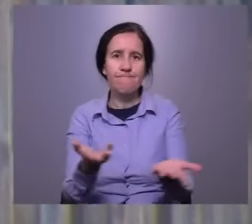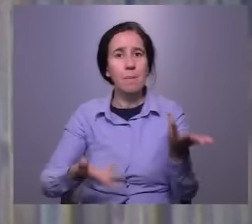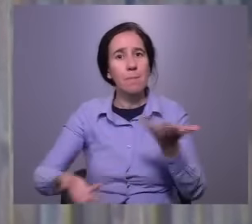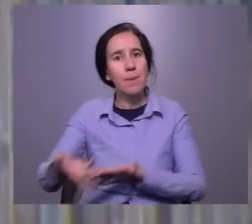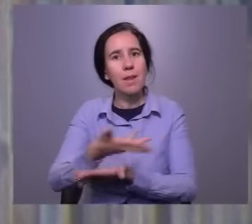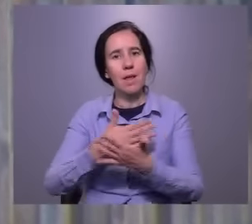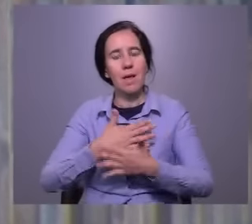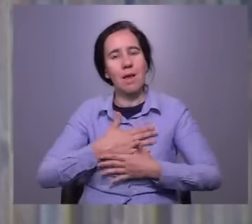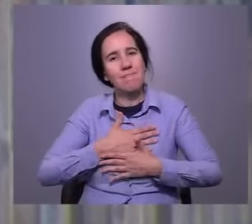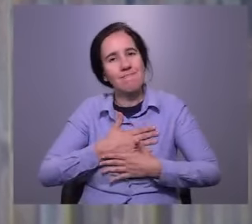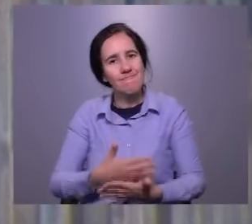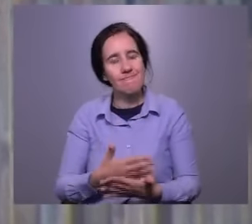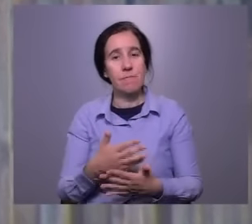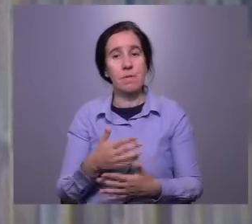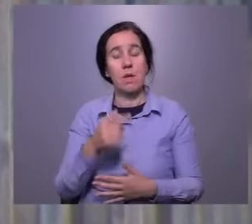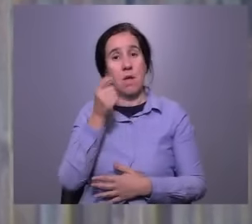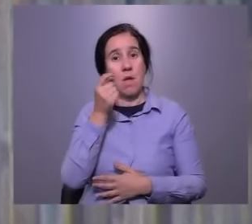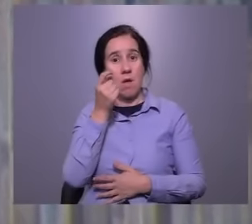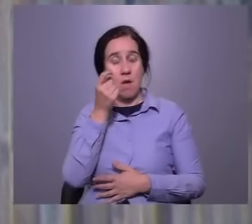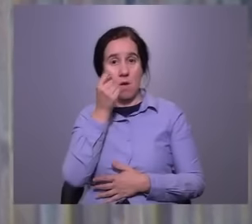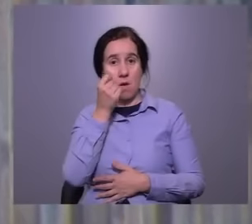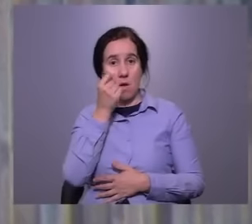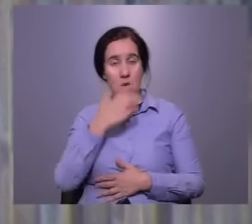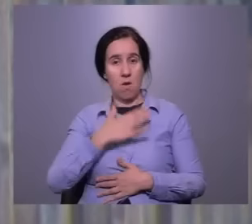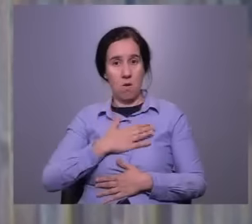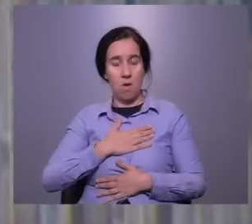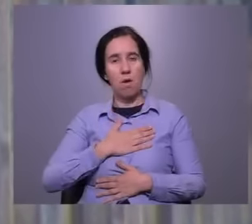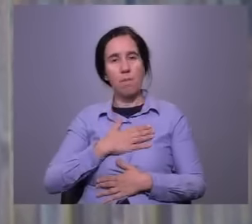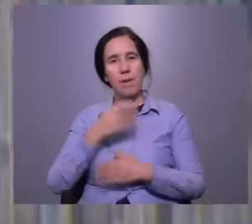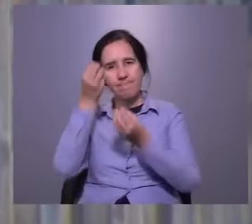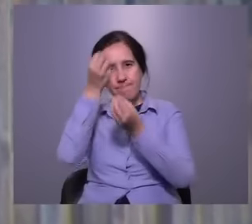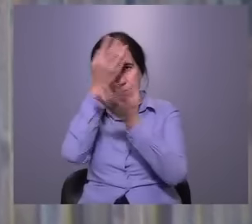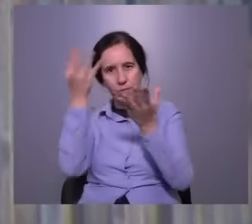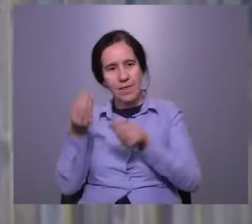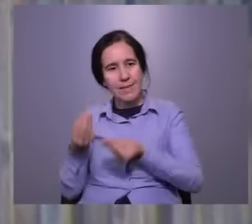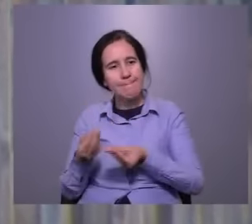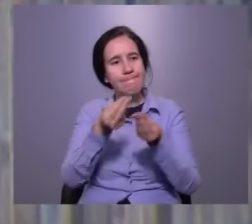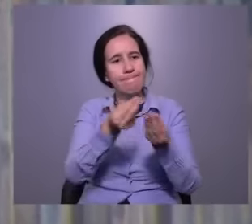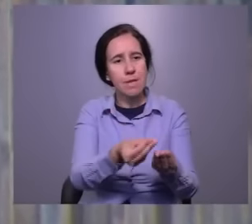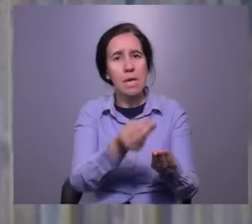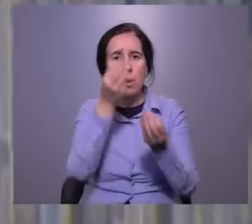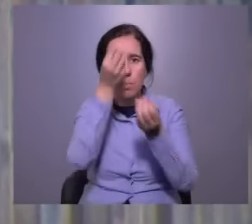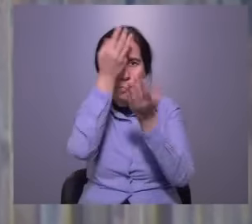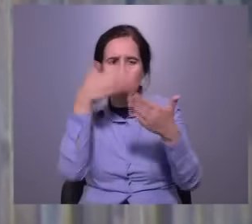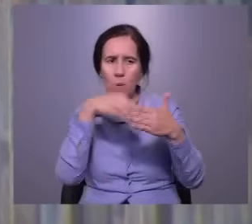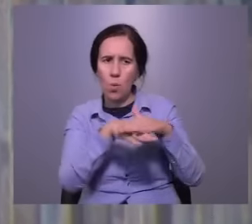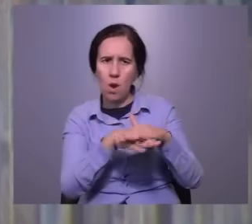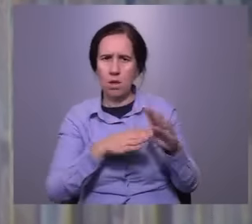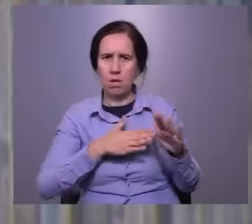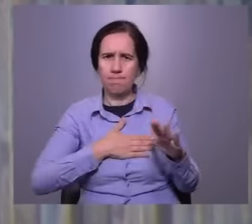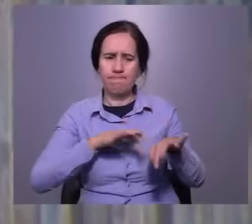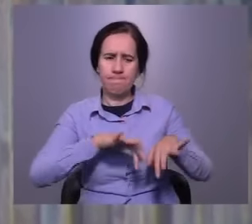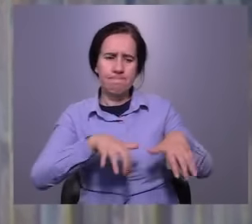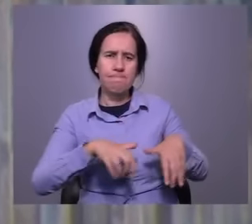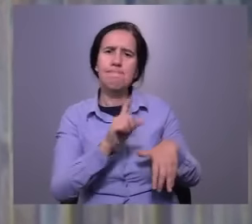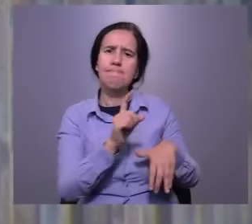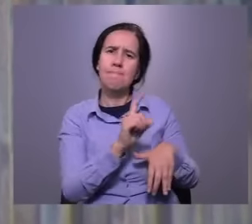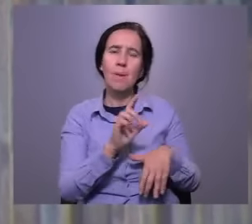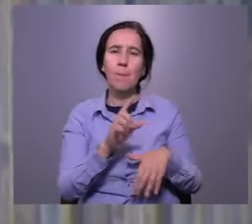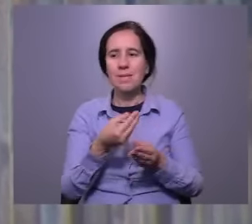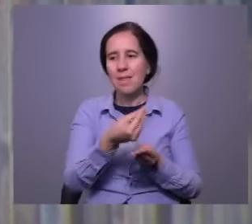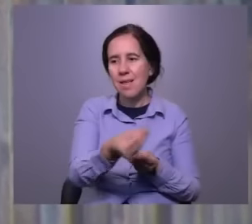repartiu-os pelas pessoas que o rodeavam. Mas trata-se aqui de uma sucessão de gestos que revelam generosidade e vontade